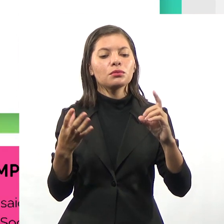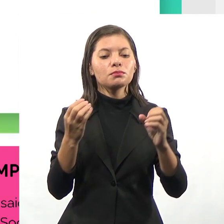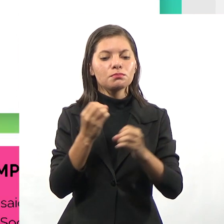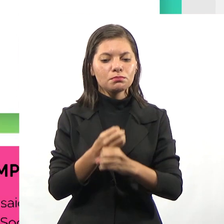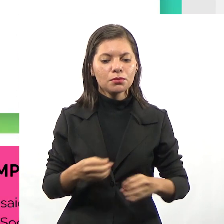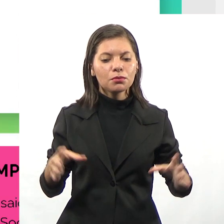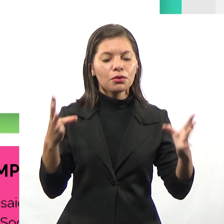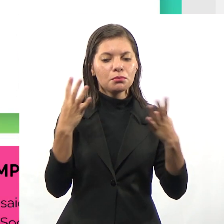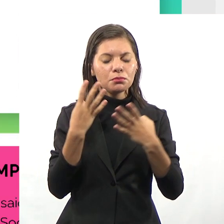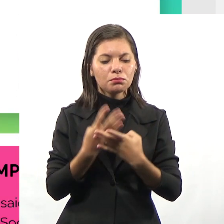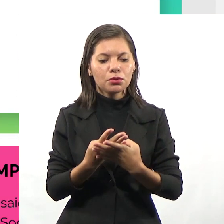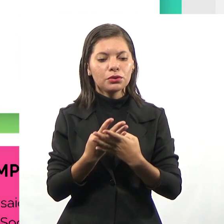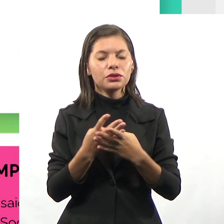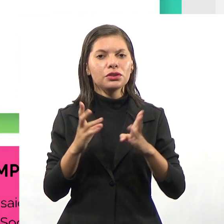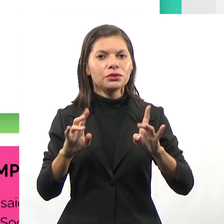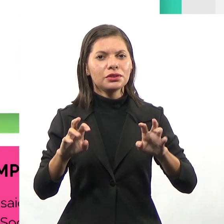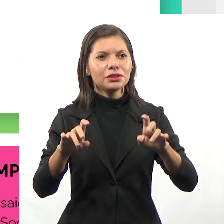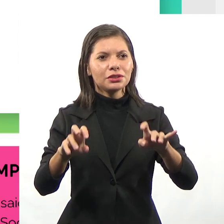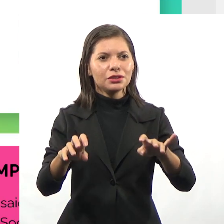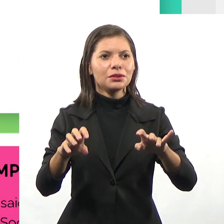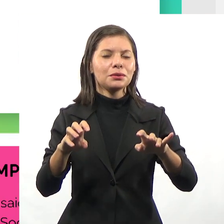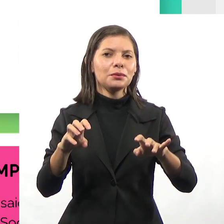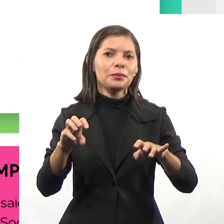PowerPoint é PPT. Então eu digito